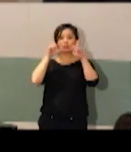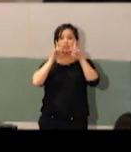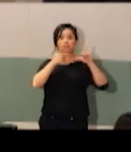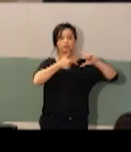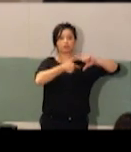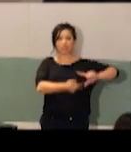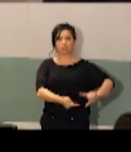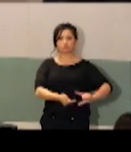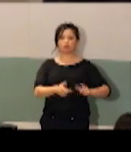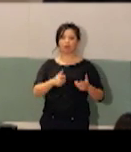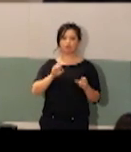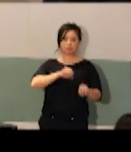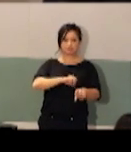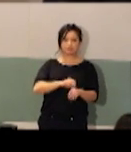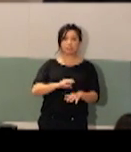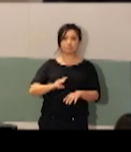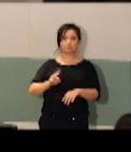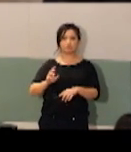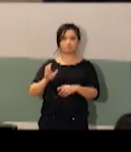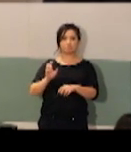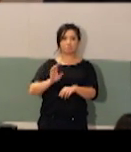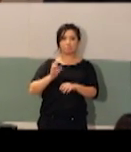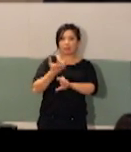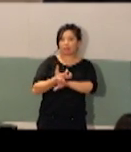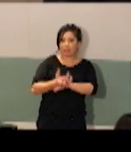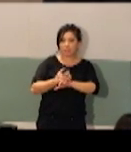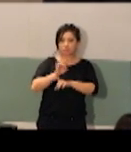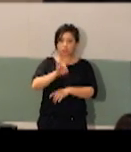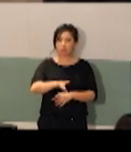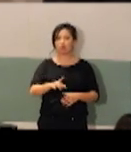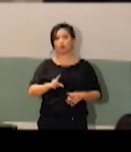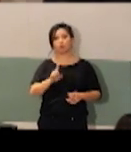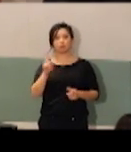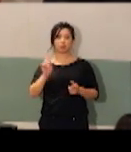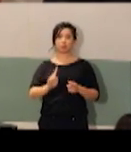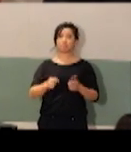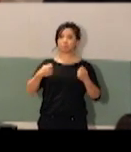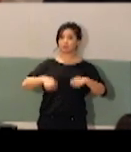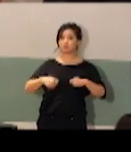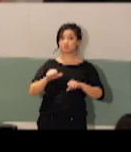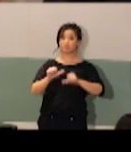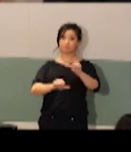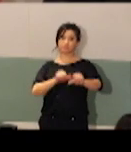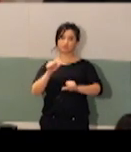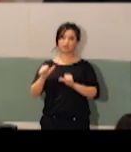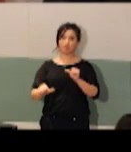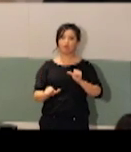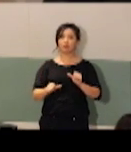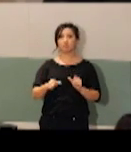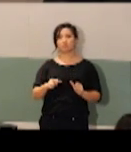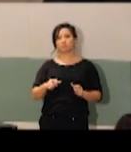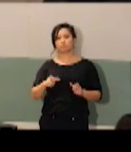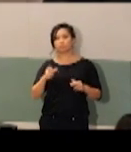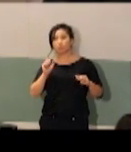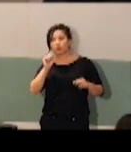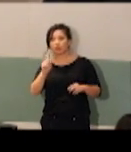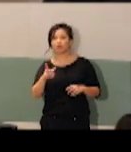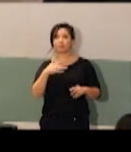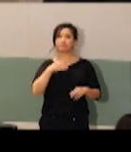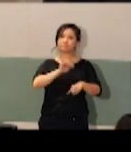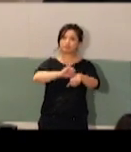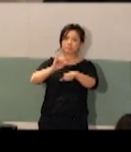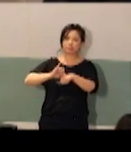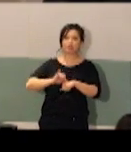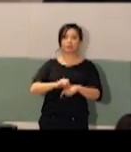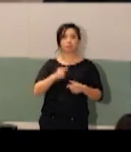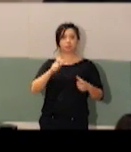atualmente construídas estão subutilizadas. Nós precisamos mudar essa questão. E, mais do que isso, todos